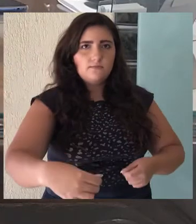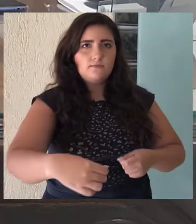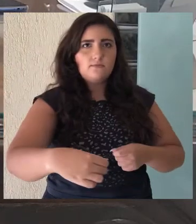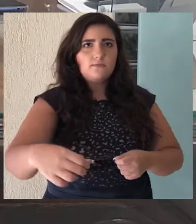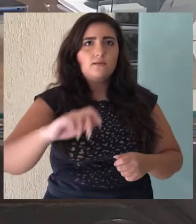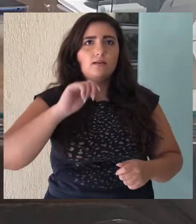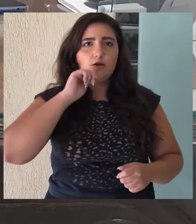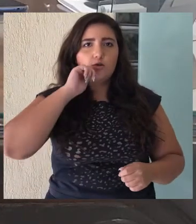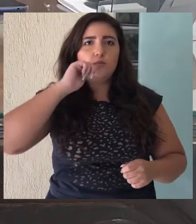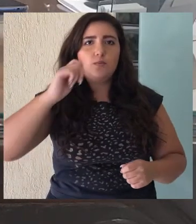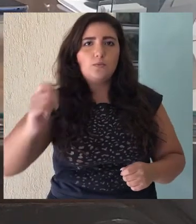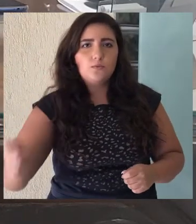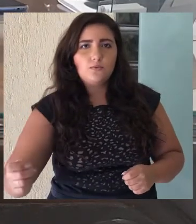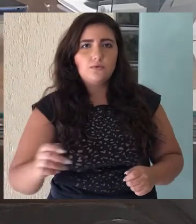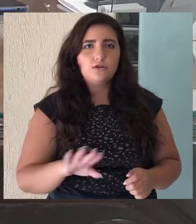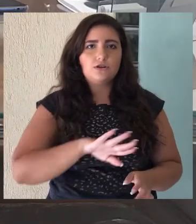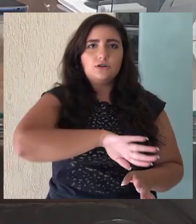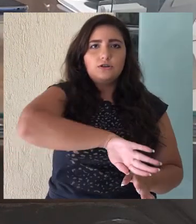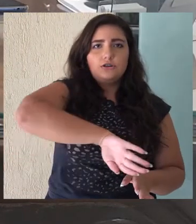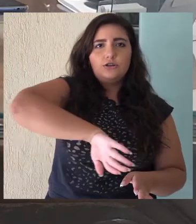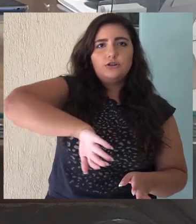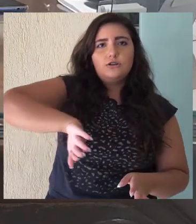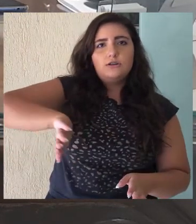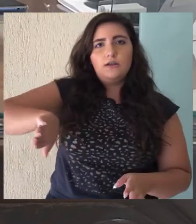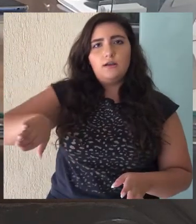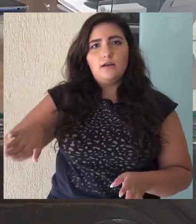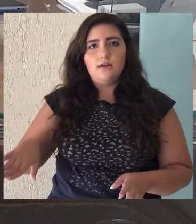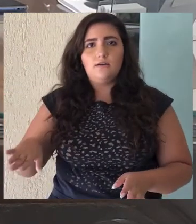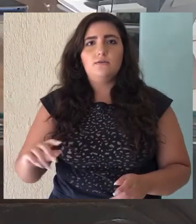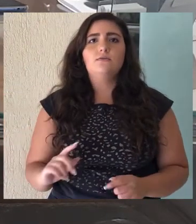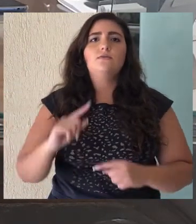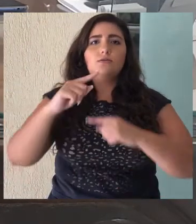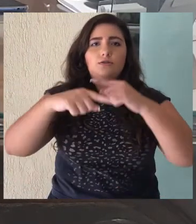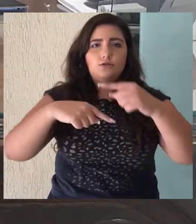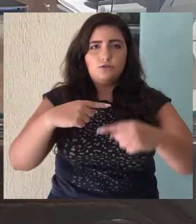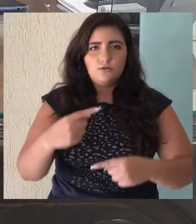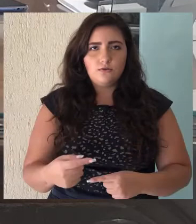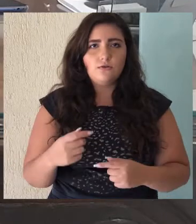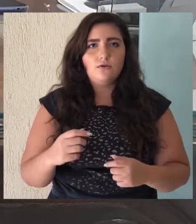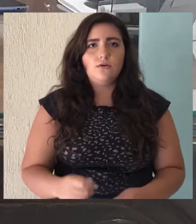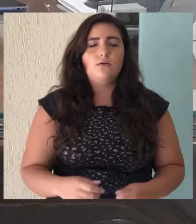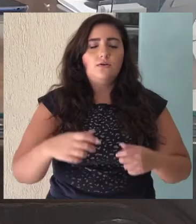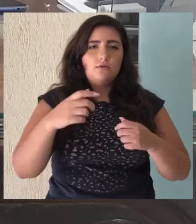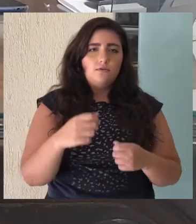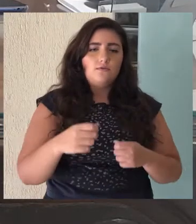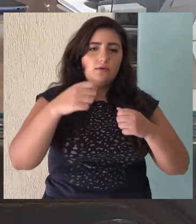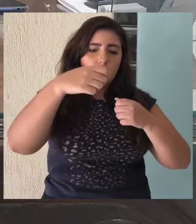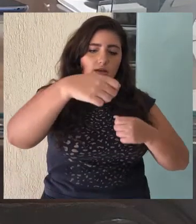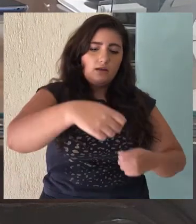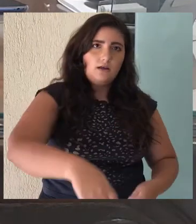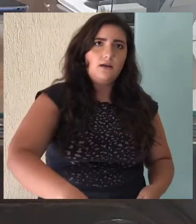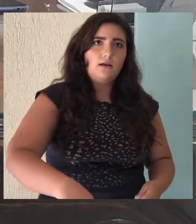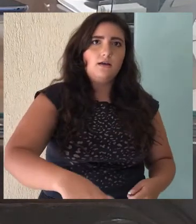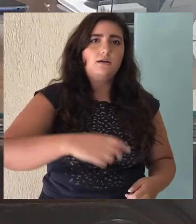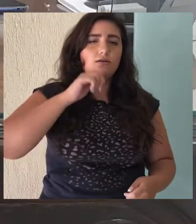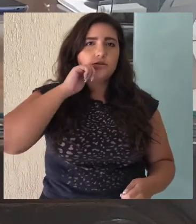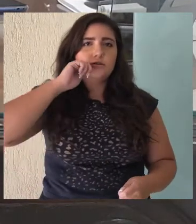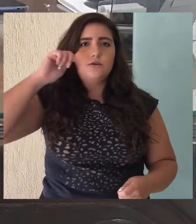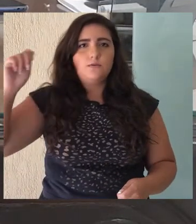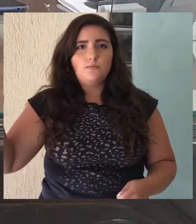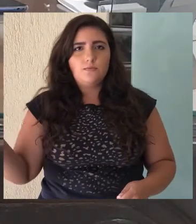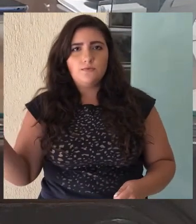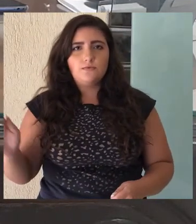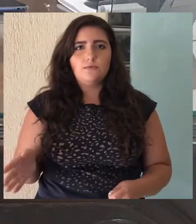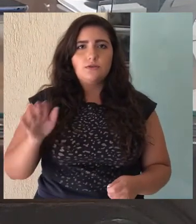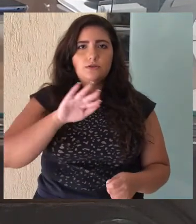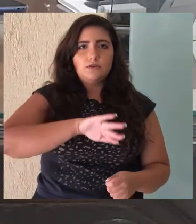remove, enrola aquela parte que já foi utilizada, introduz, pressione em contato com a raiz e corre